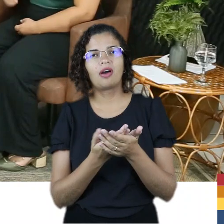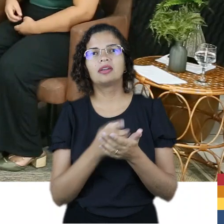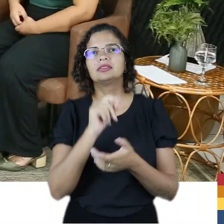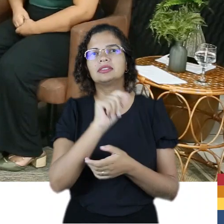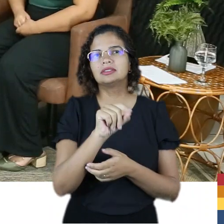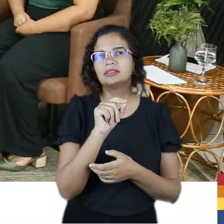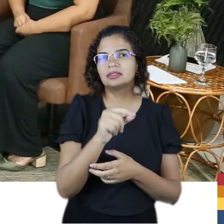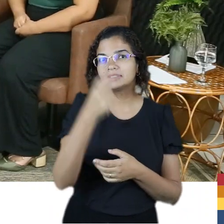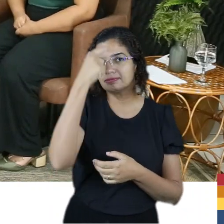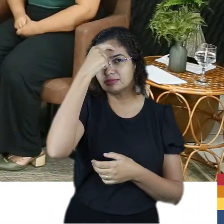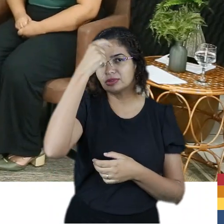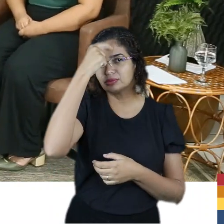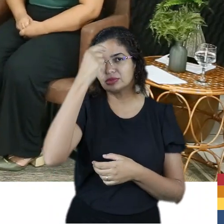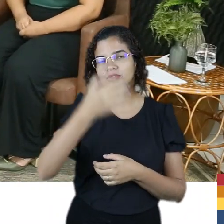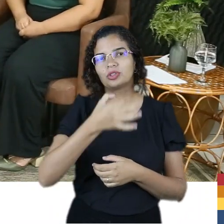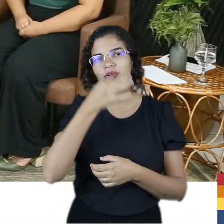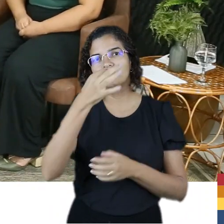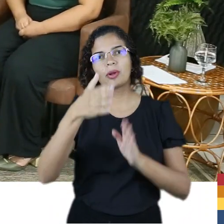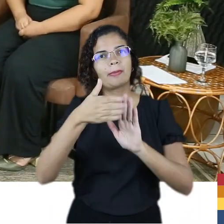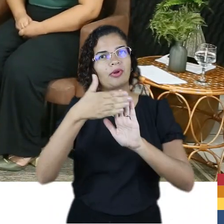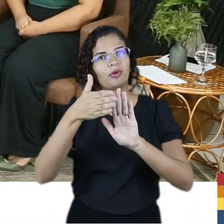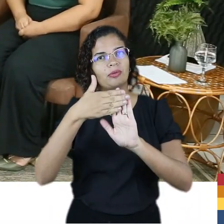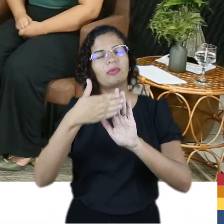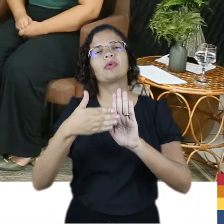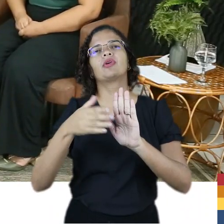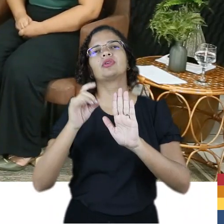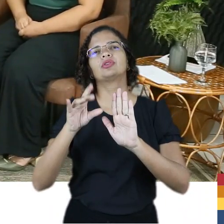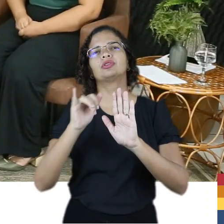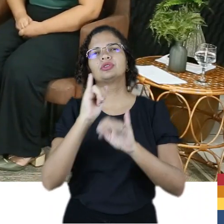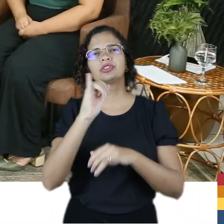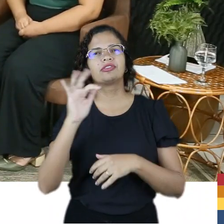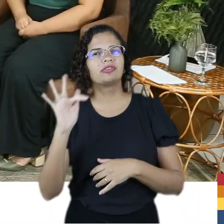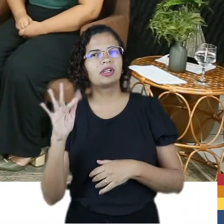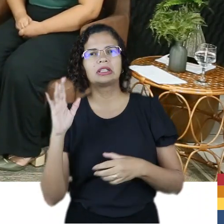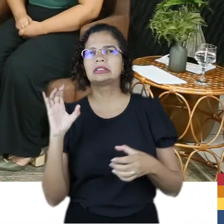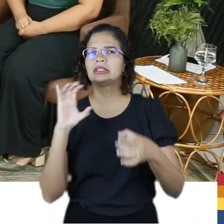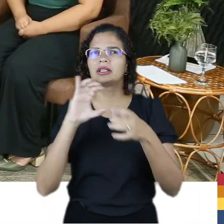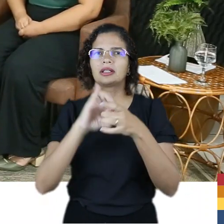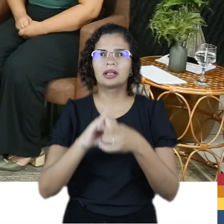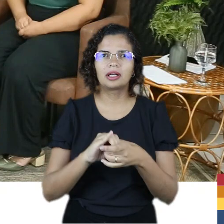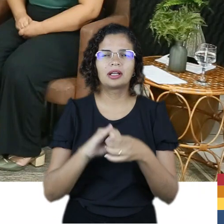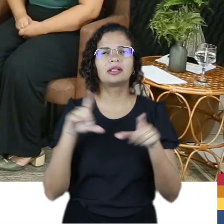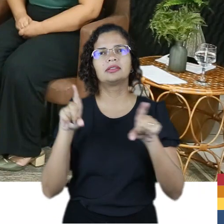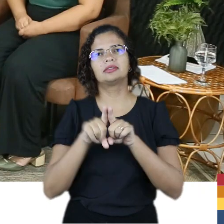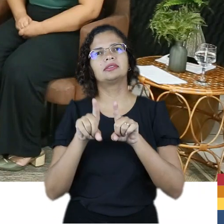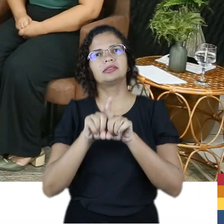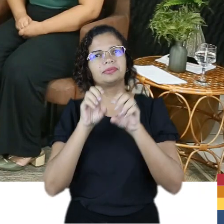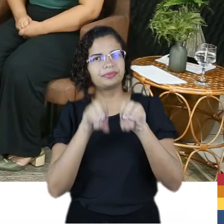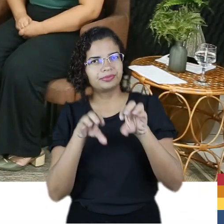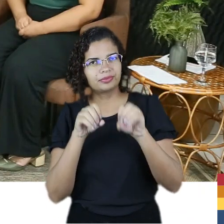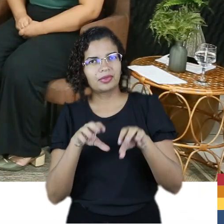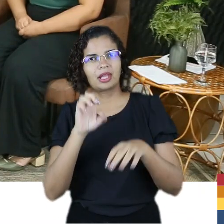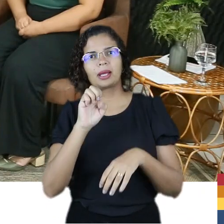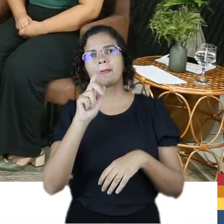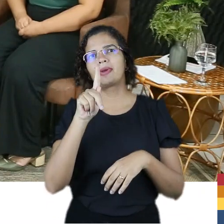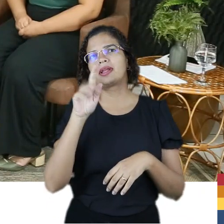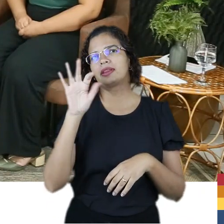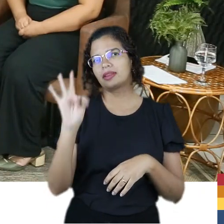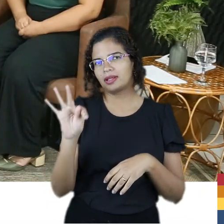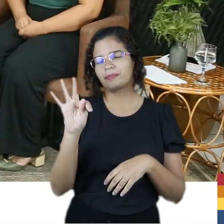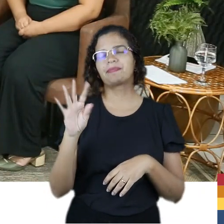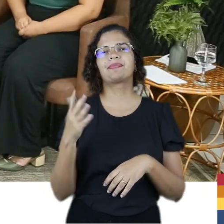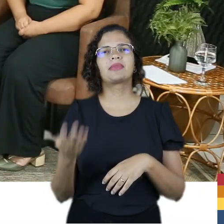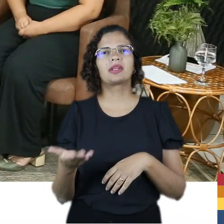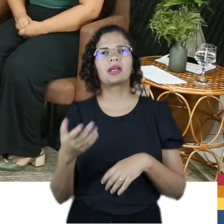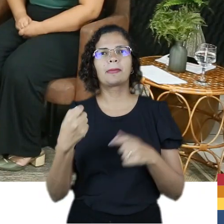formativos integrados ou para a formação da EPT né e aí eu preciso destacar né o quanto